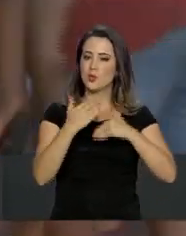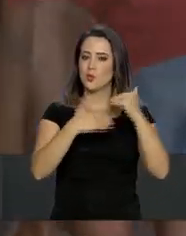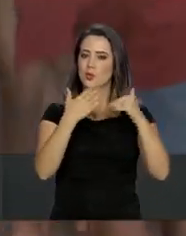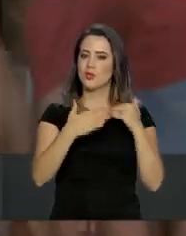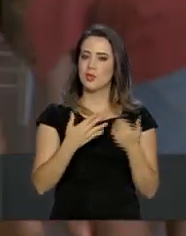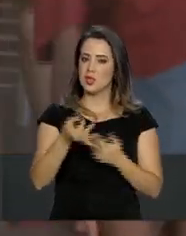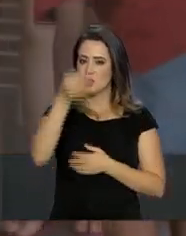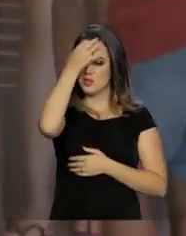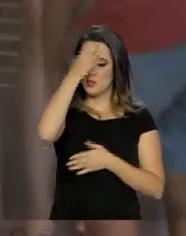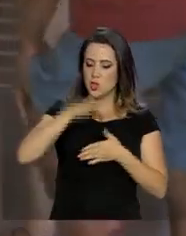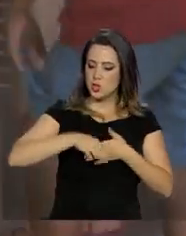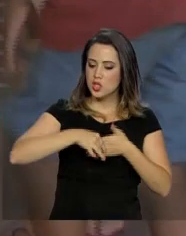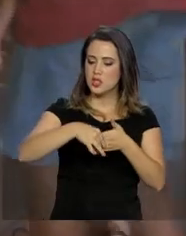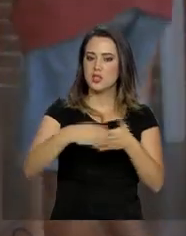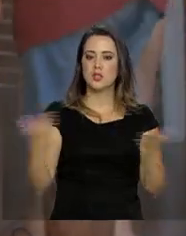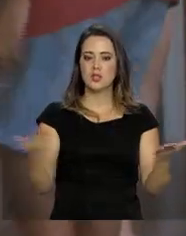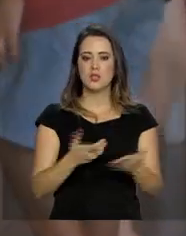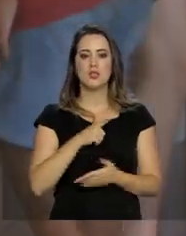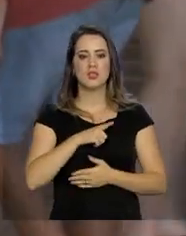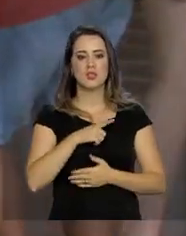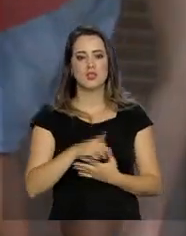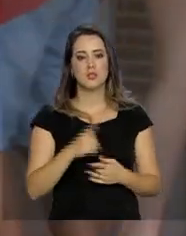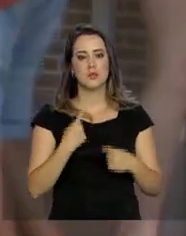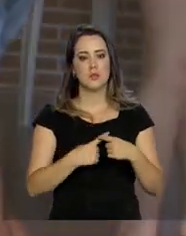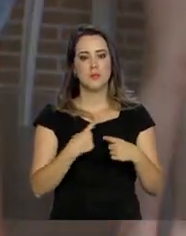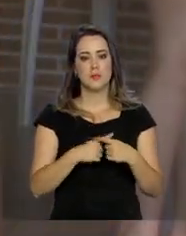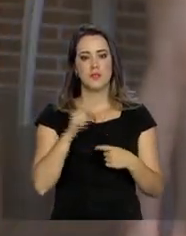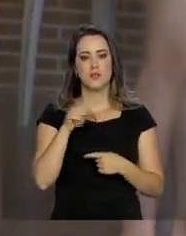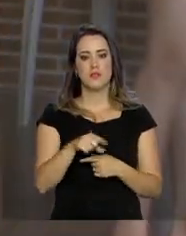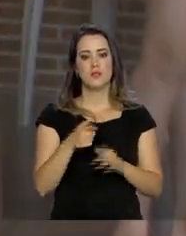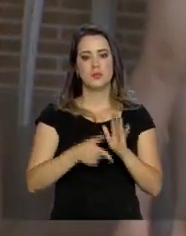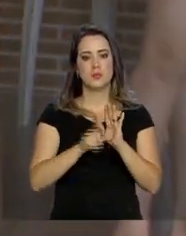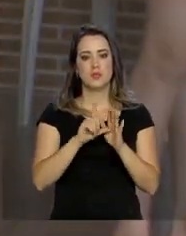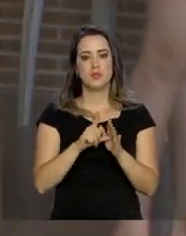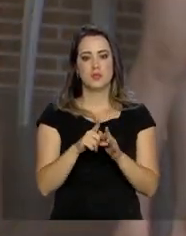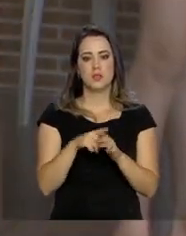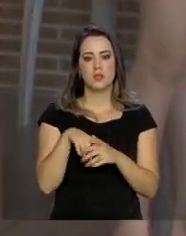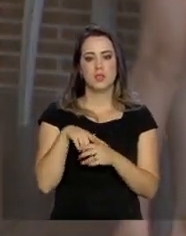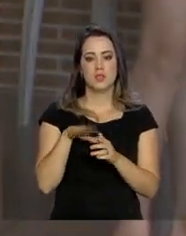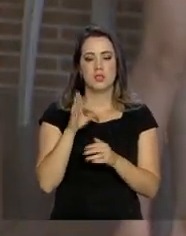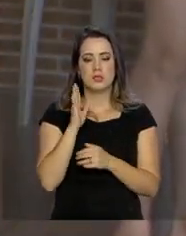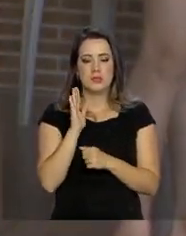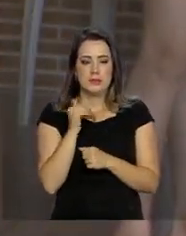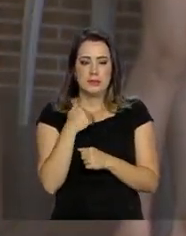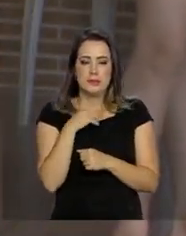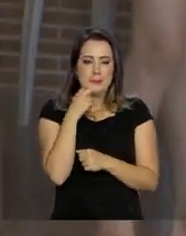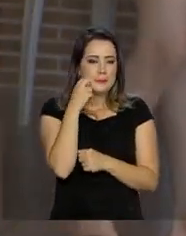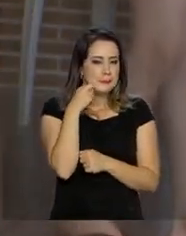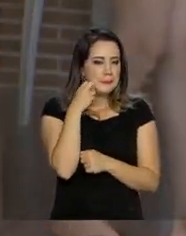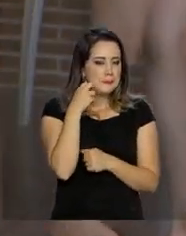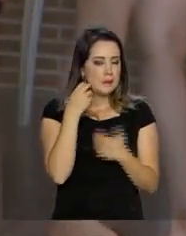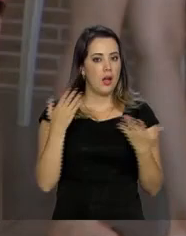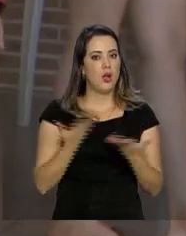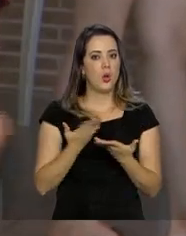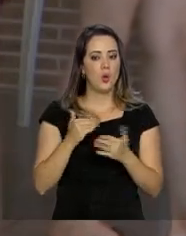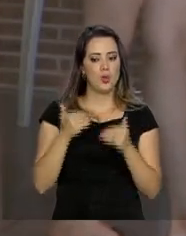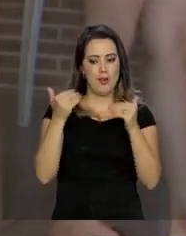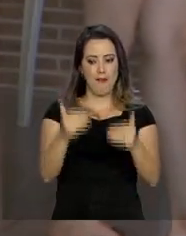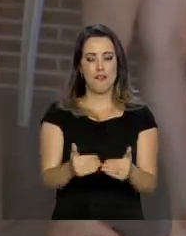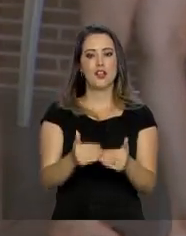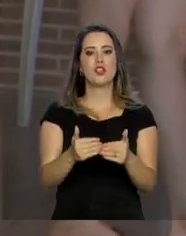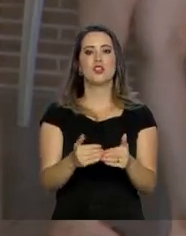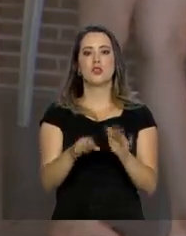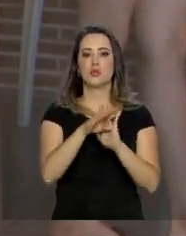espírito de liderança que eu tenho hoje porque eu antes era muito tímida e hoje em dia está à frente de projetos da escola